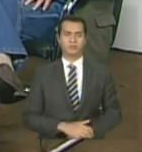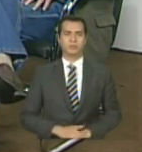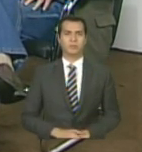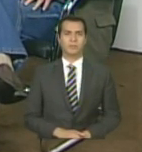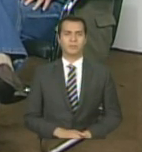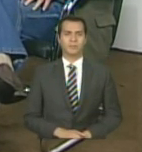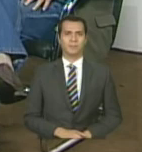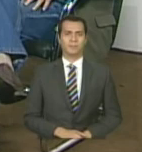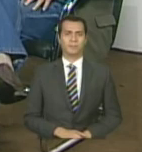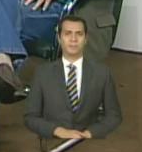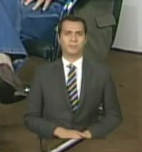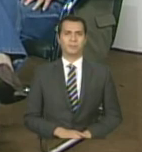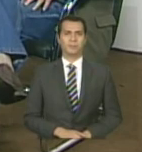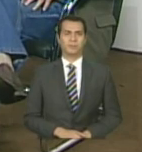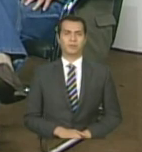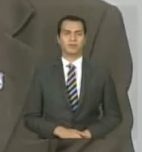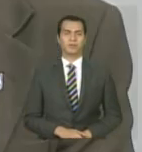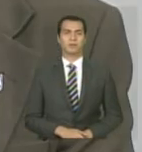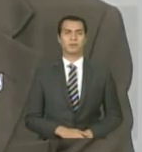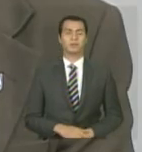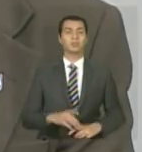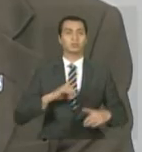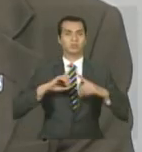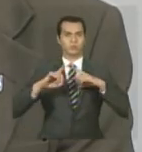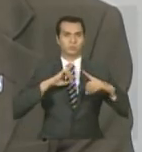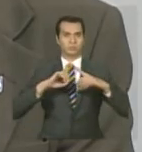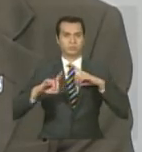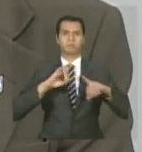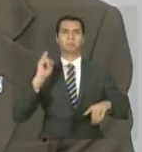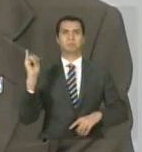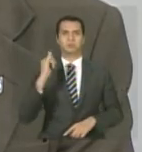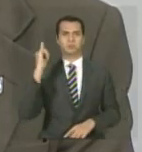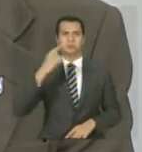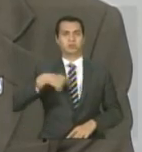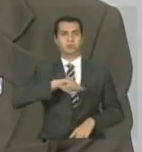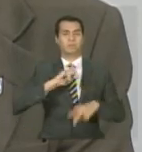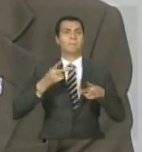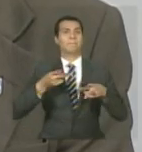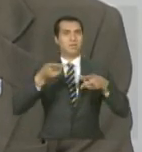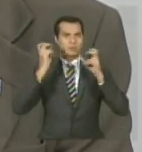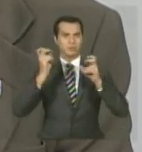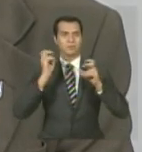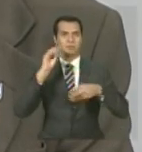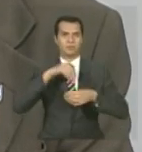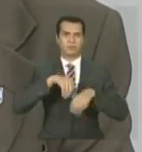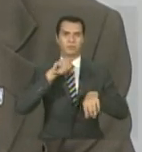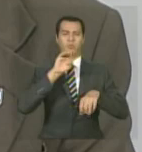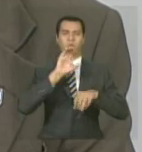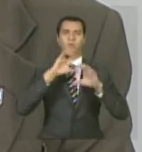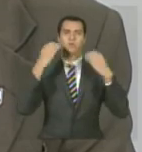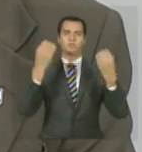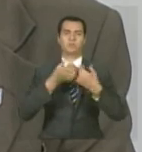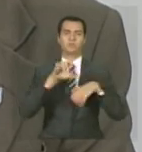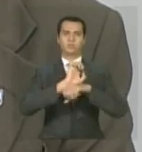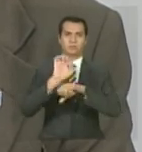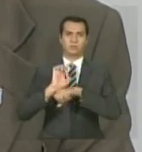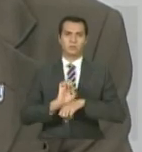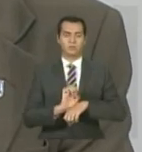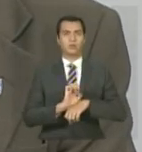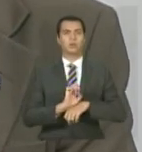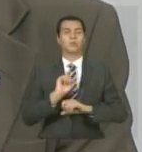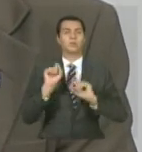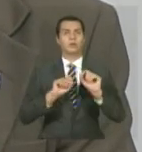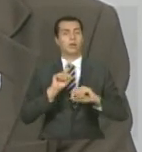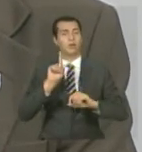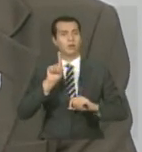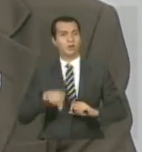uma discussão que é importante que a gente percebe nas conferências estaduais é a construção do Sistema Nacional de Segurança Alimentar Nacional,